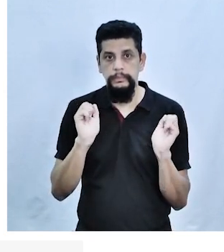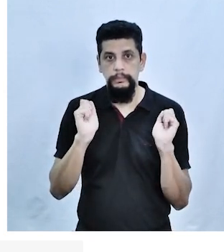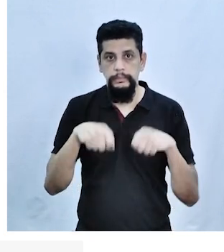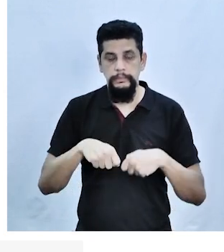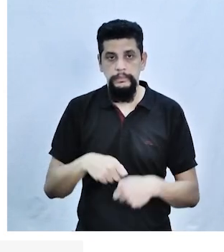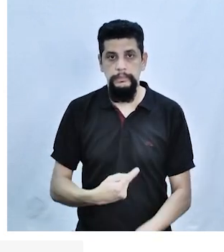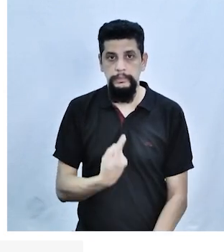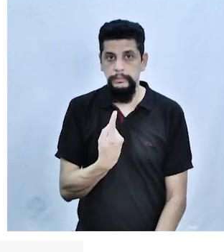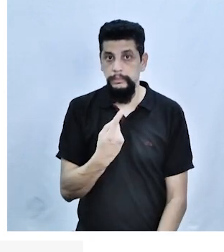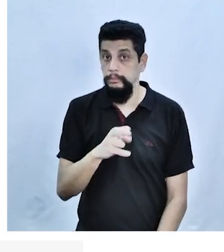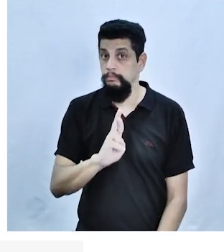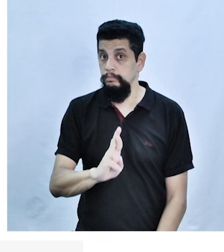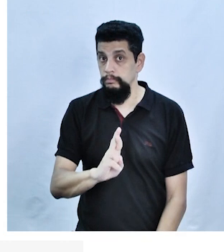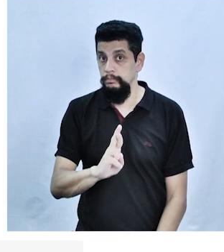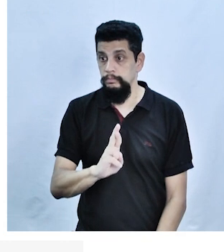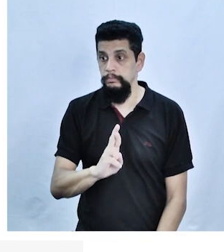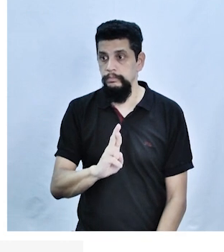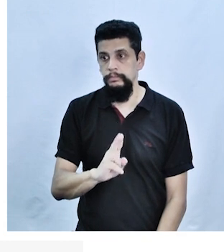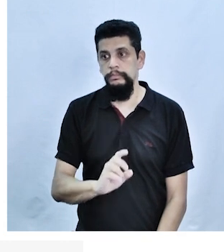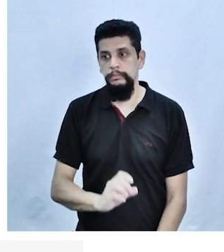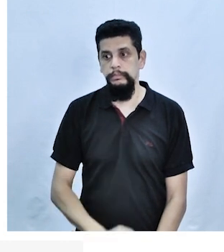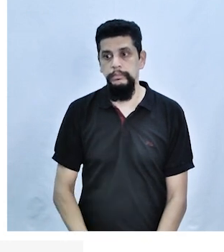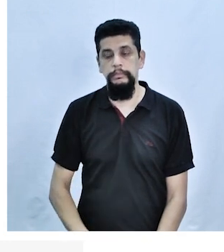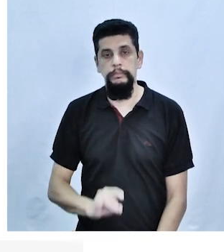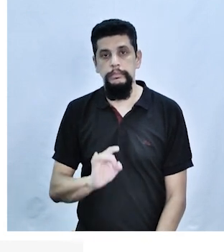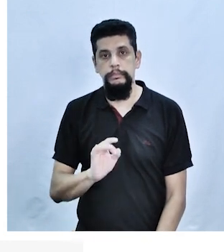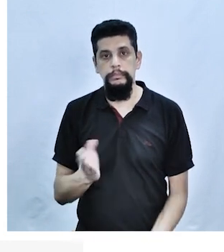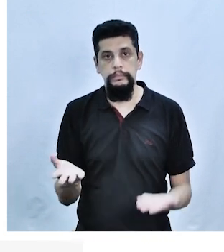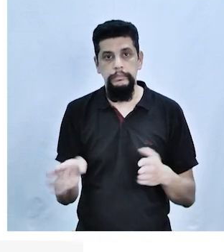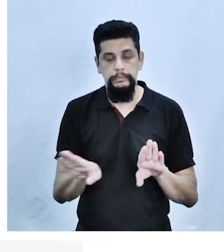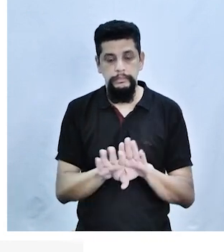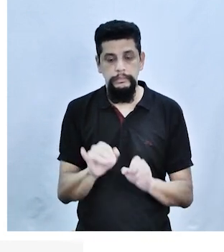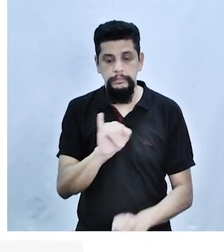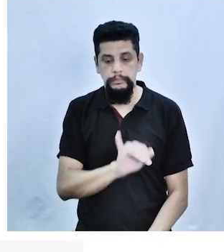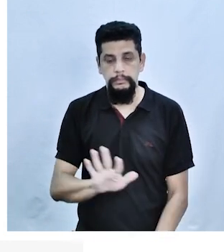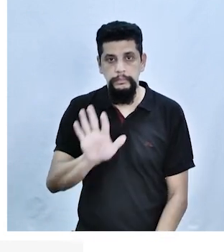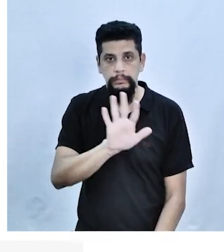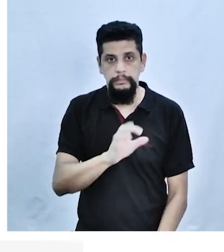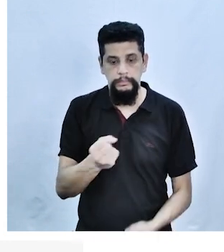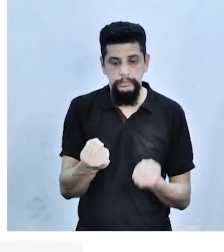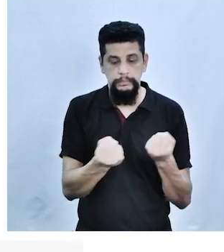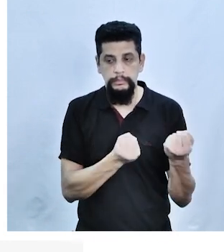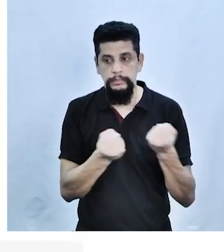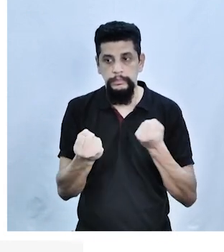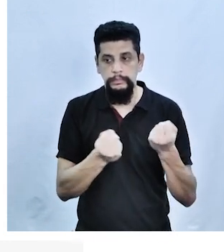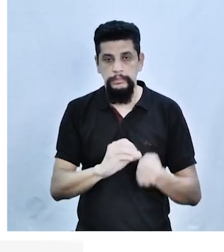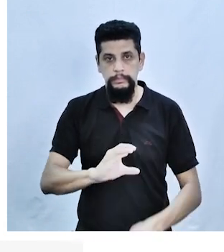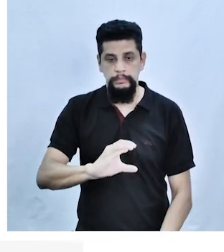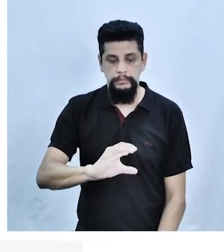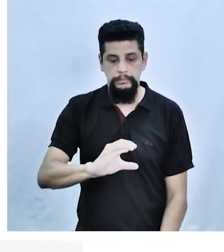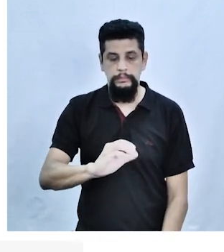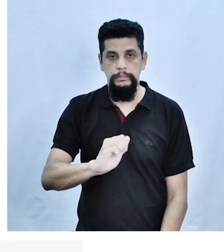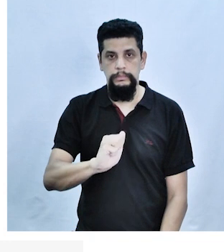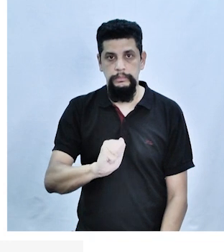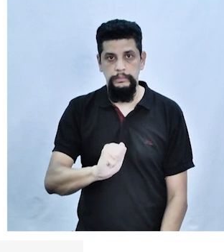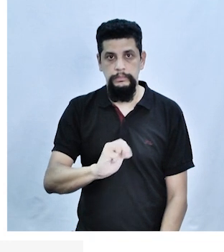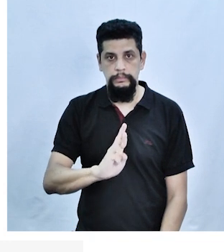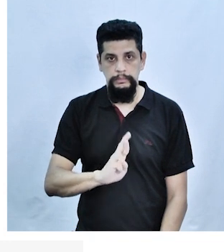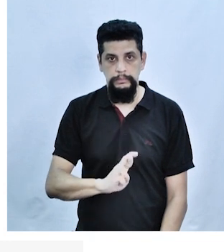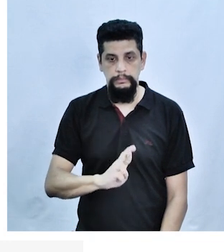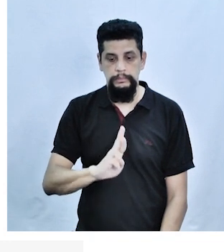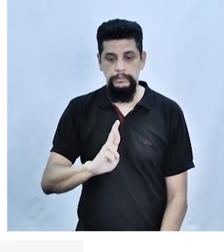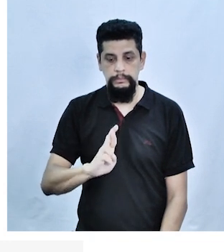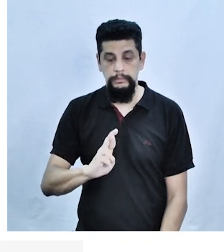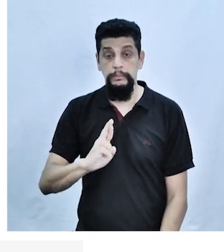só pode ser um R. Sobrou apenas a imagem do carro. E aí, a gente percebeu que a palavra